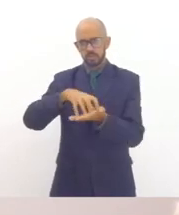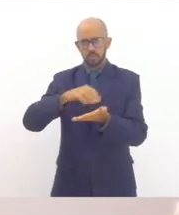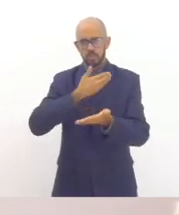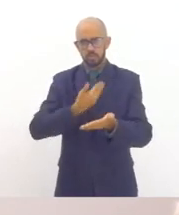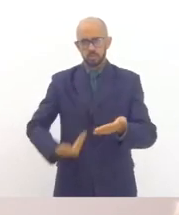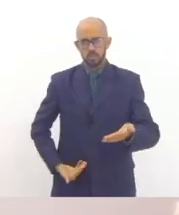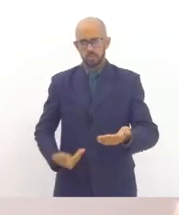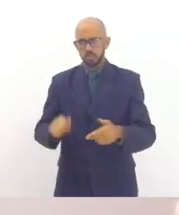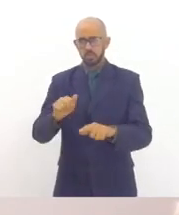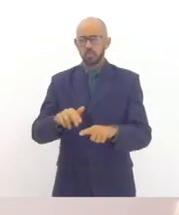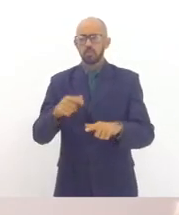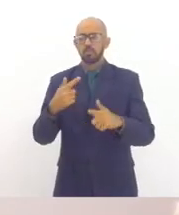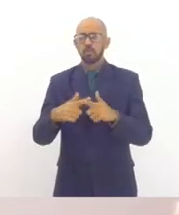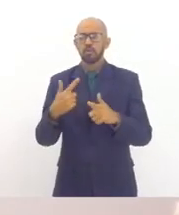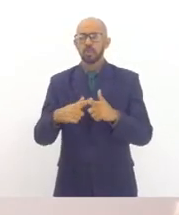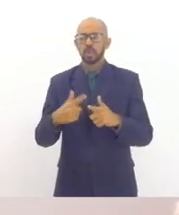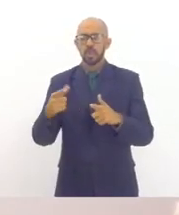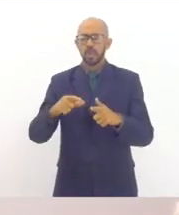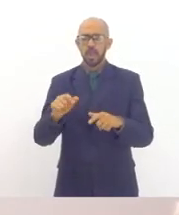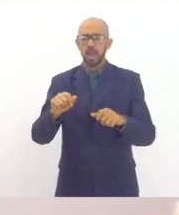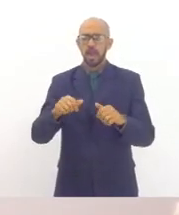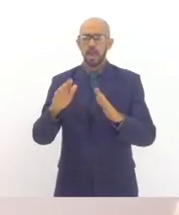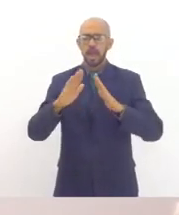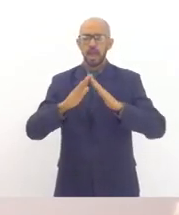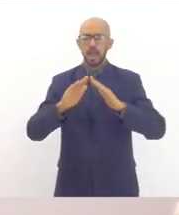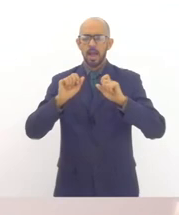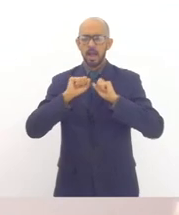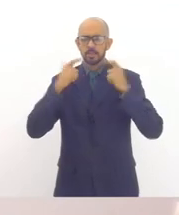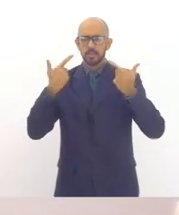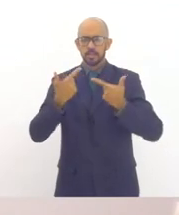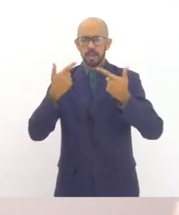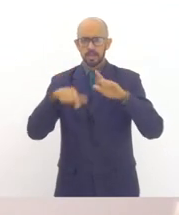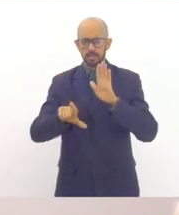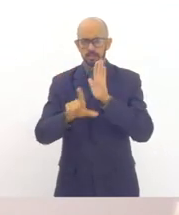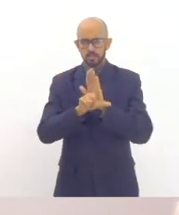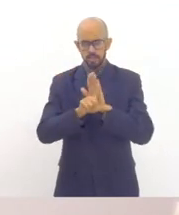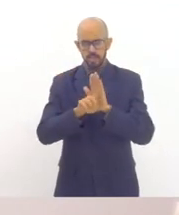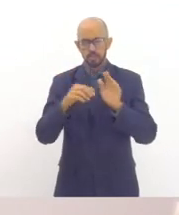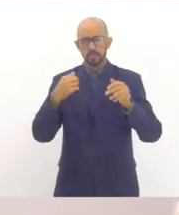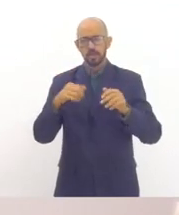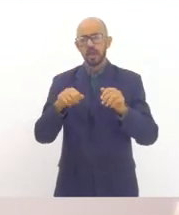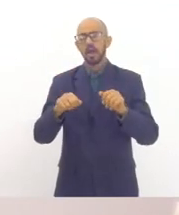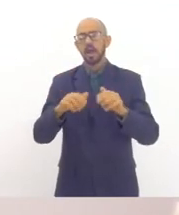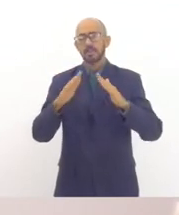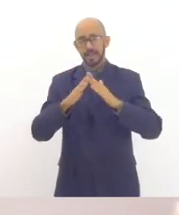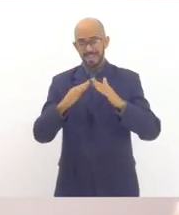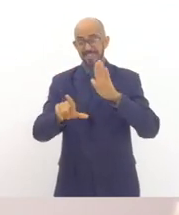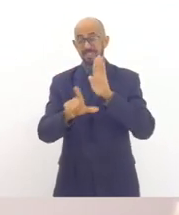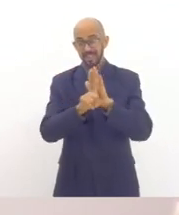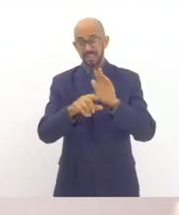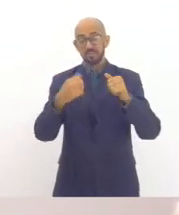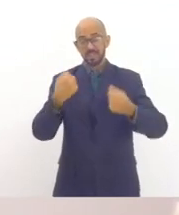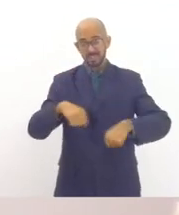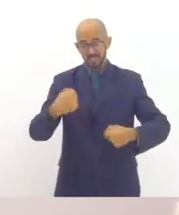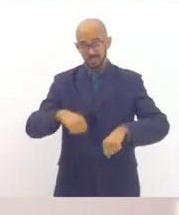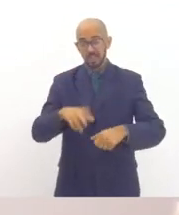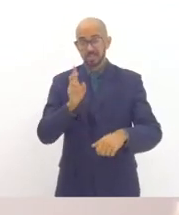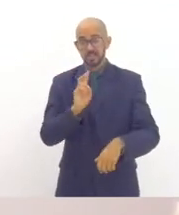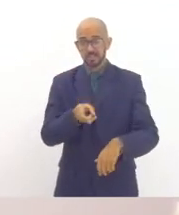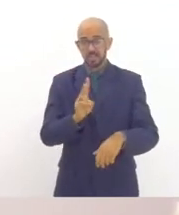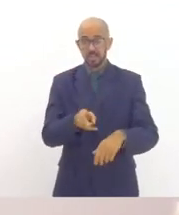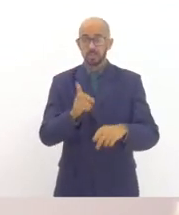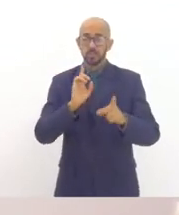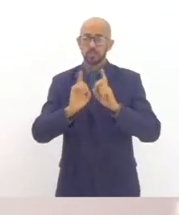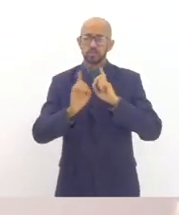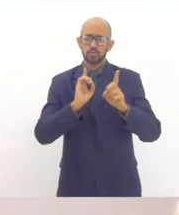tendo em vista que as casas legislativas precisam sempre estar discutindo a